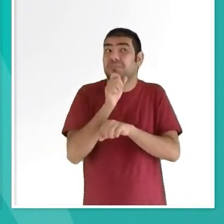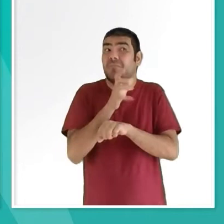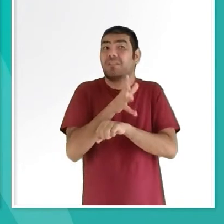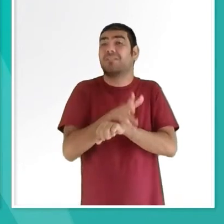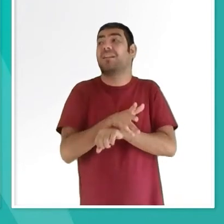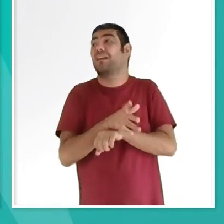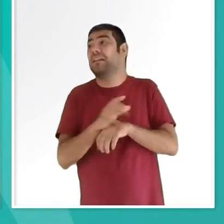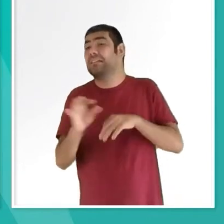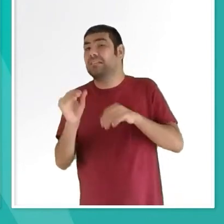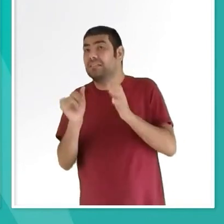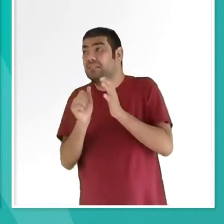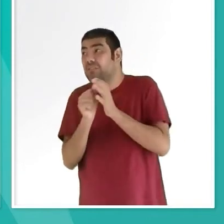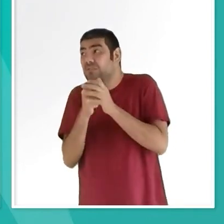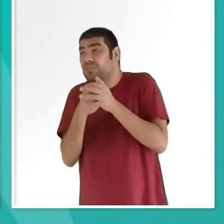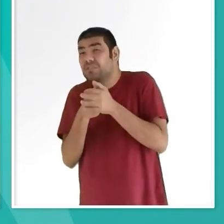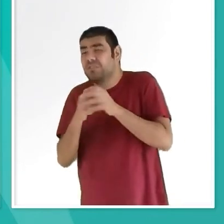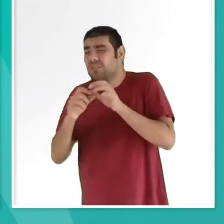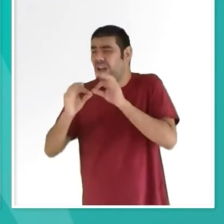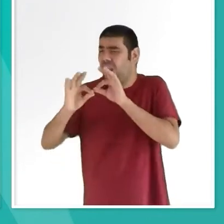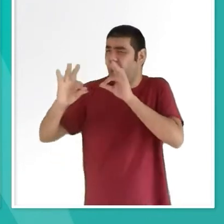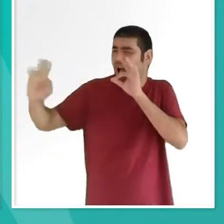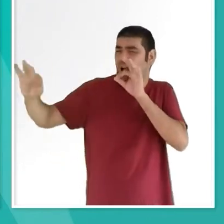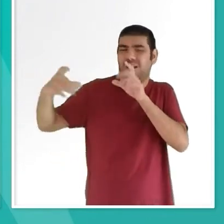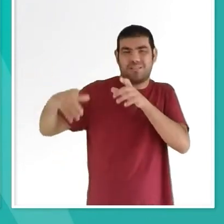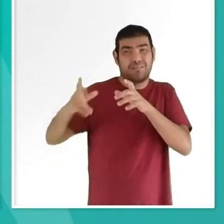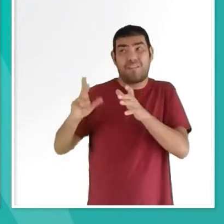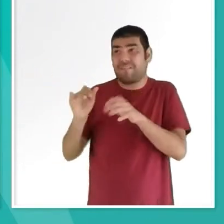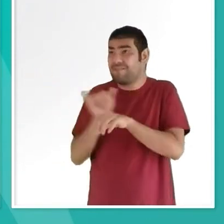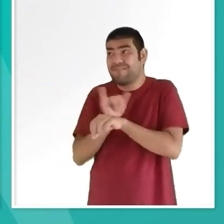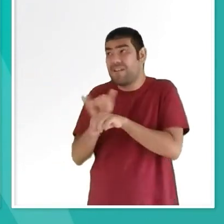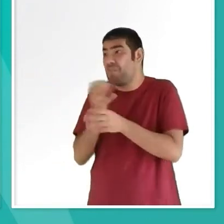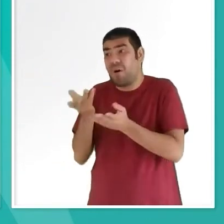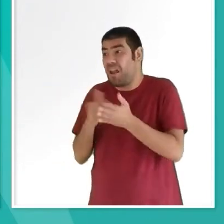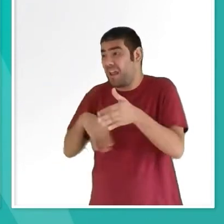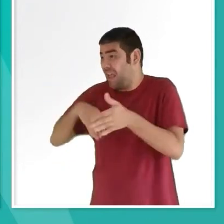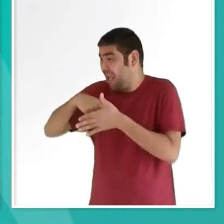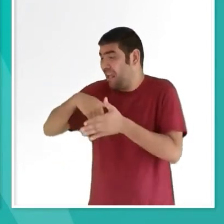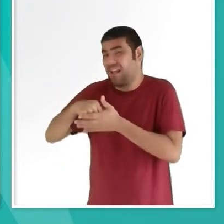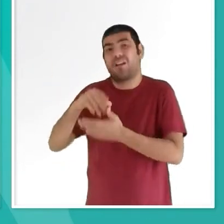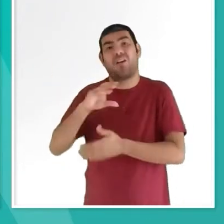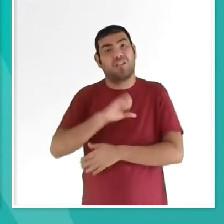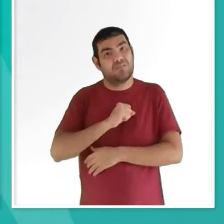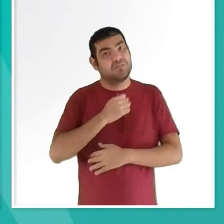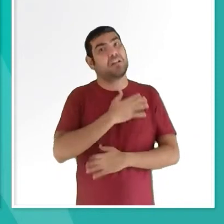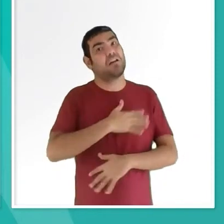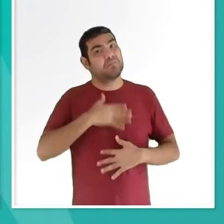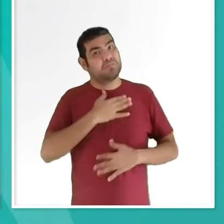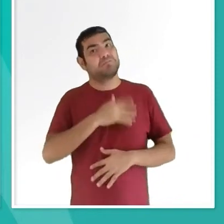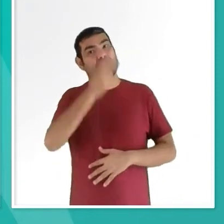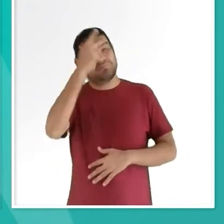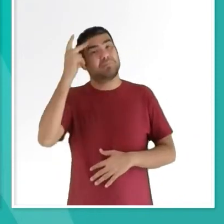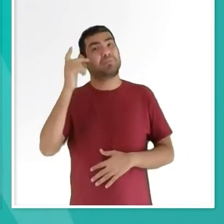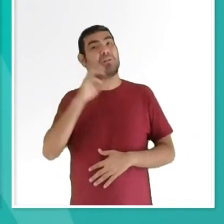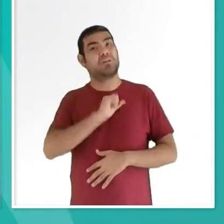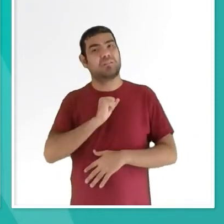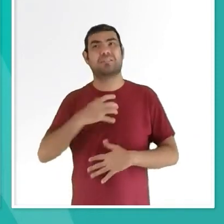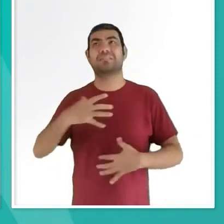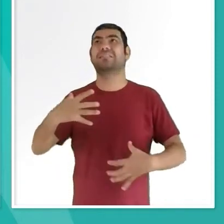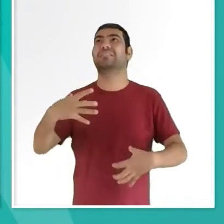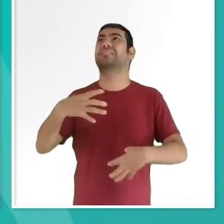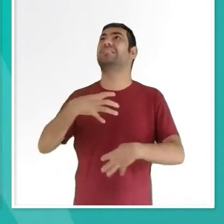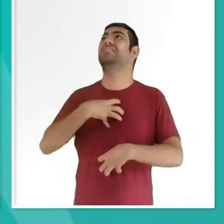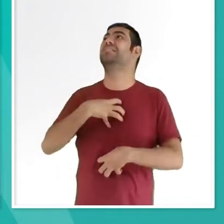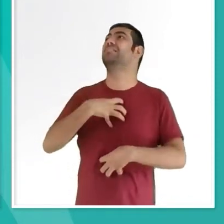campos bem distantes, elas davam um jeito de praticar aquilo, porque gostavam também da sensação de brincar